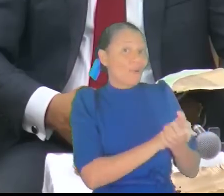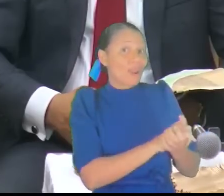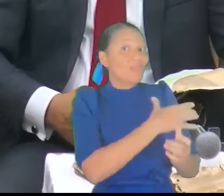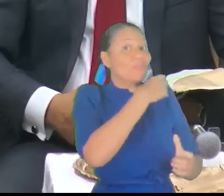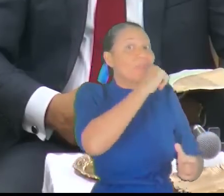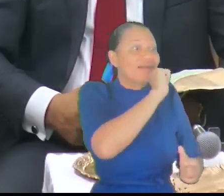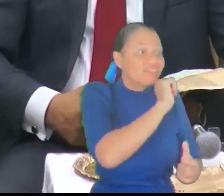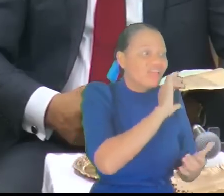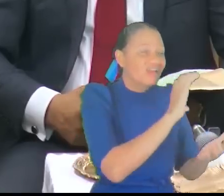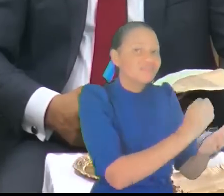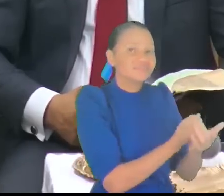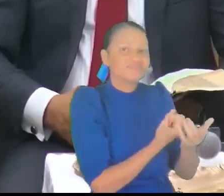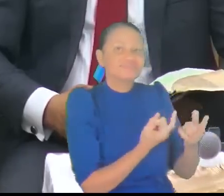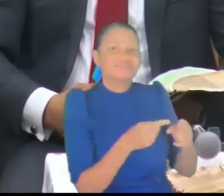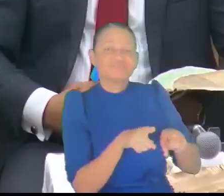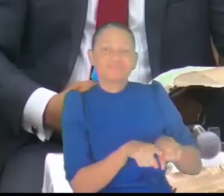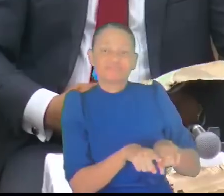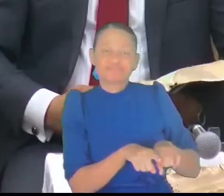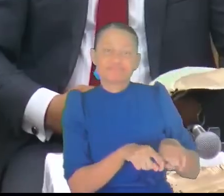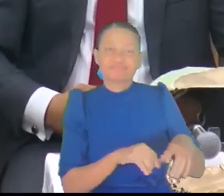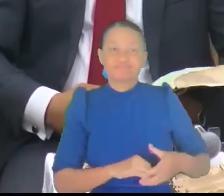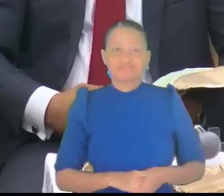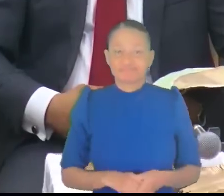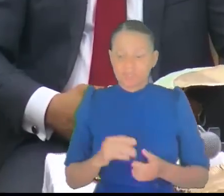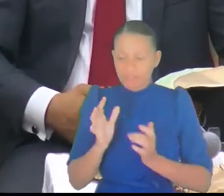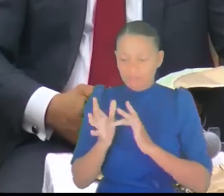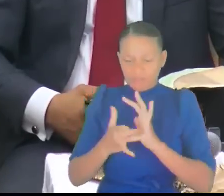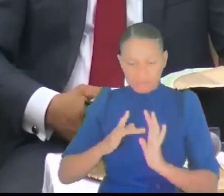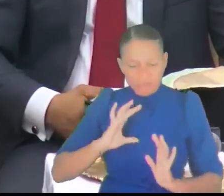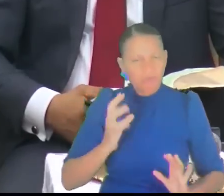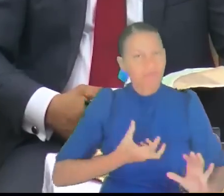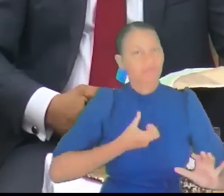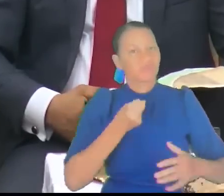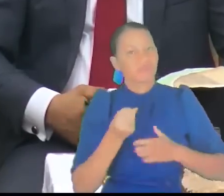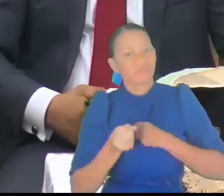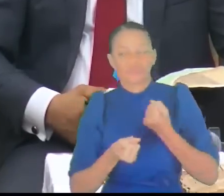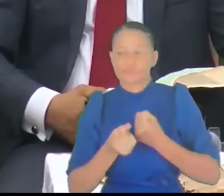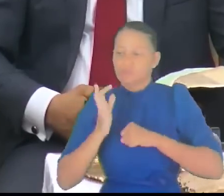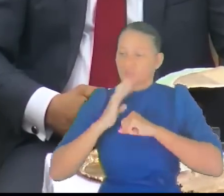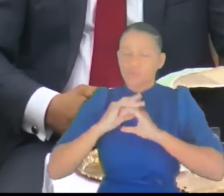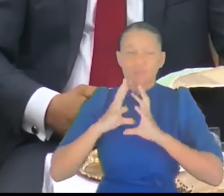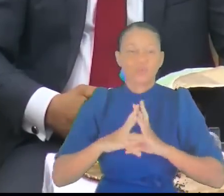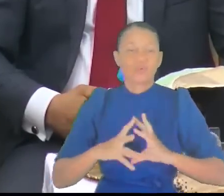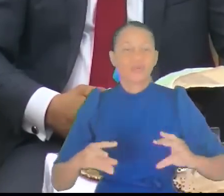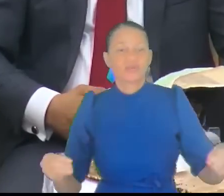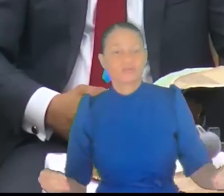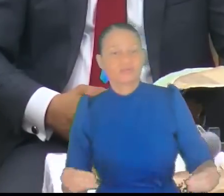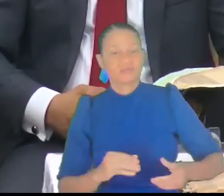Não é assim? E Jesus estava salvando, e batizando, e curando.